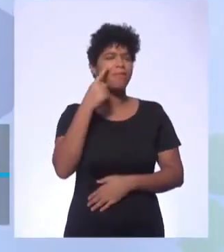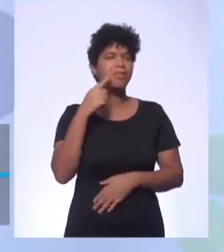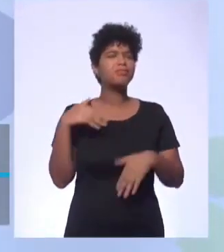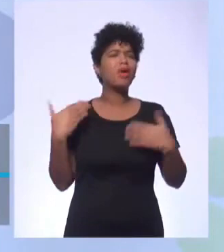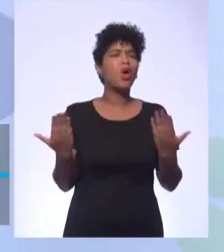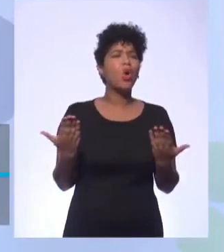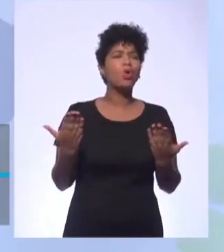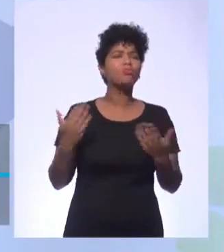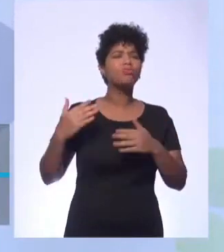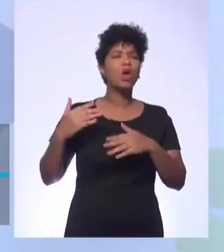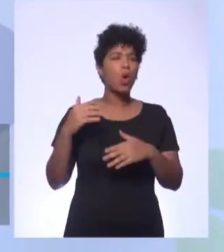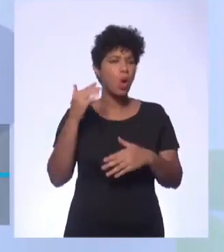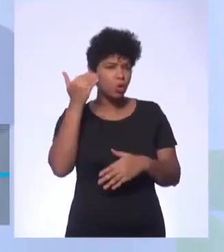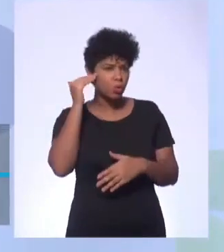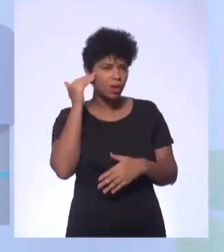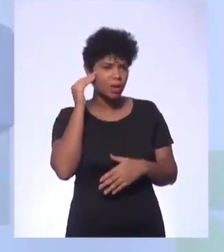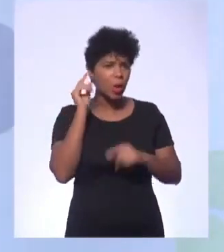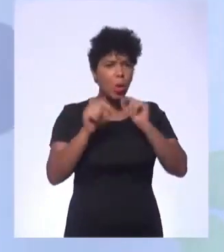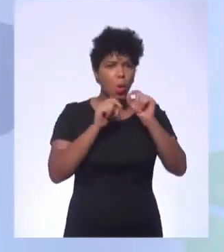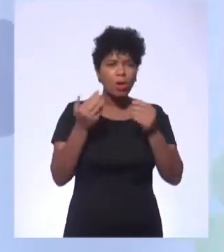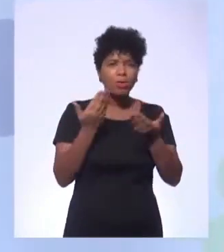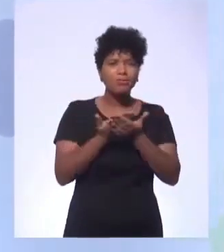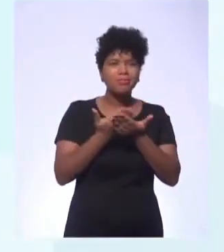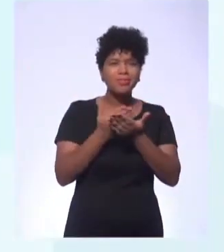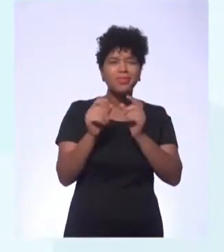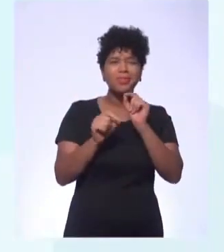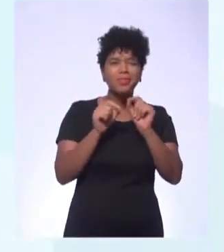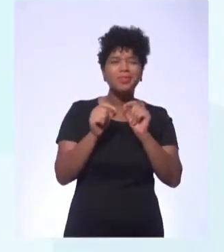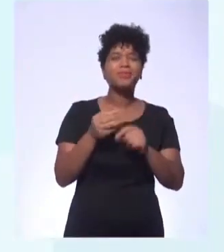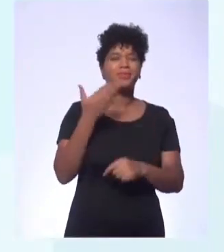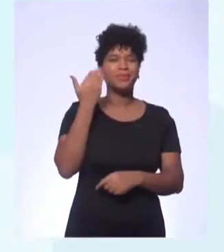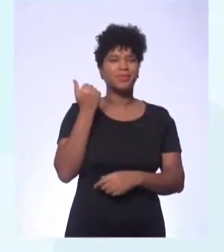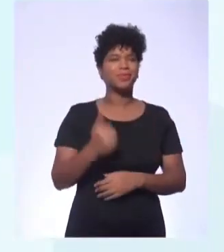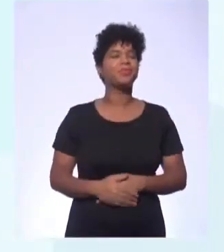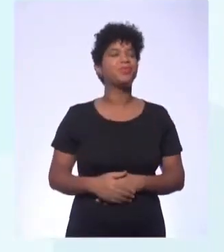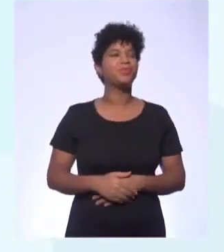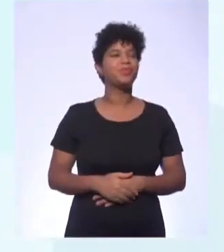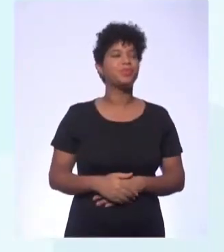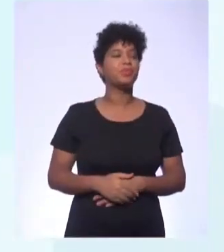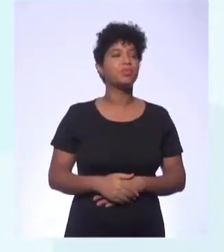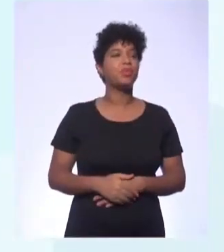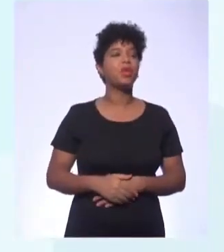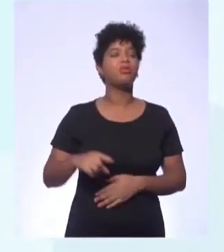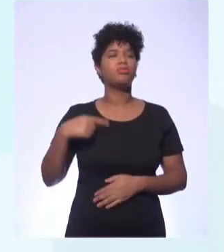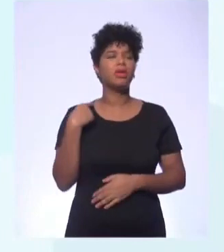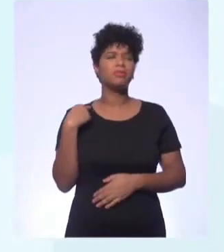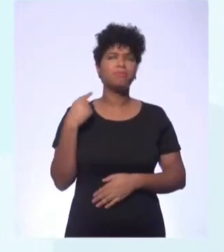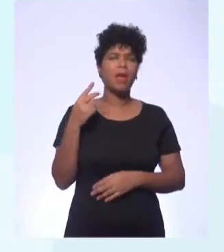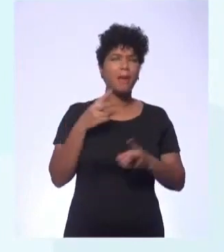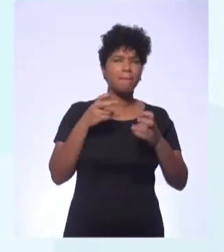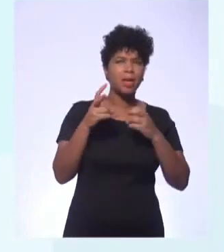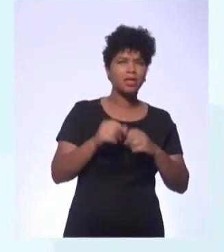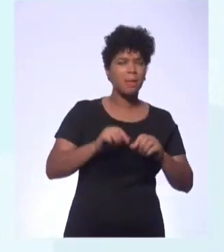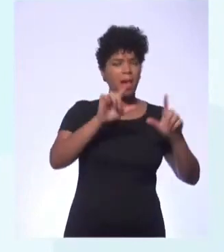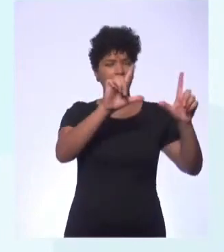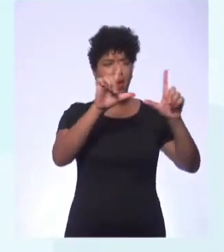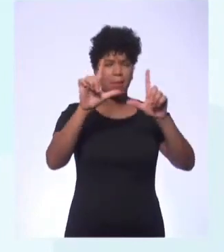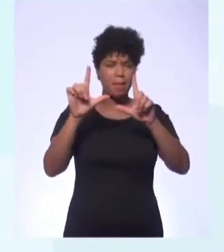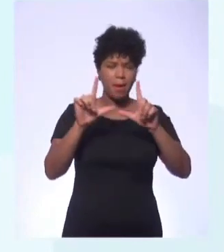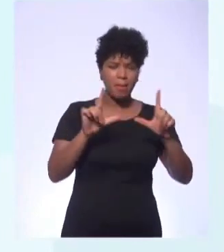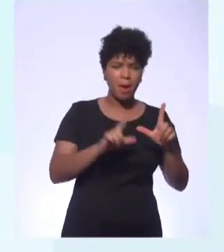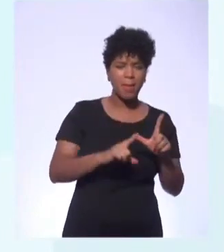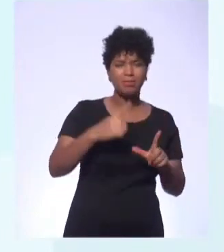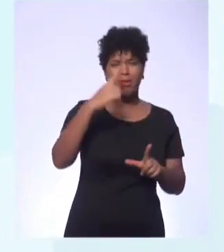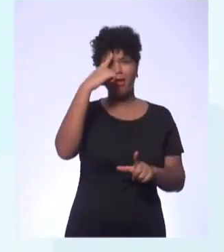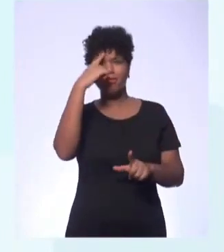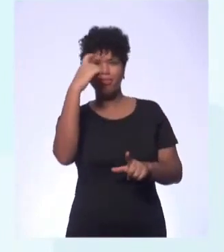nós iremos trabalhar nessa aula de hoje. Olha só, a habilidade que nós iremos trabalhar hoje é articular imagens, ideias e